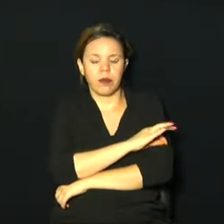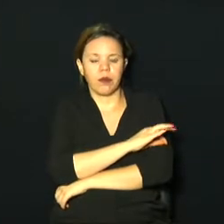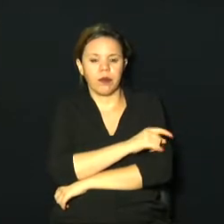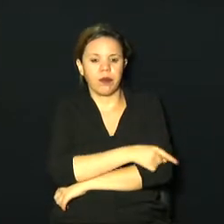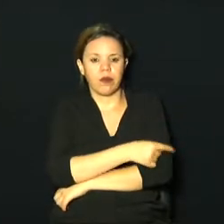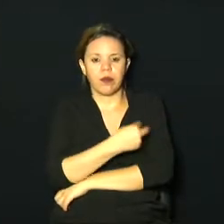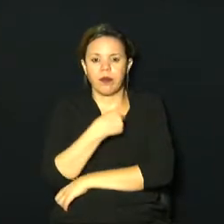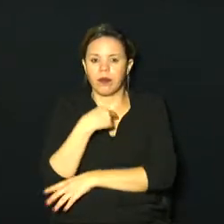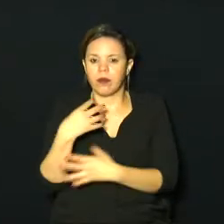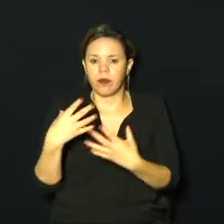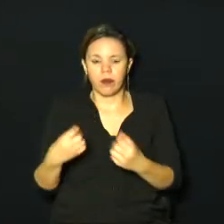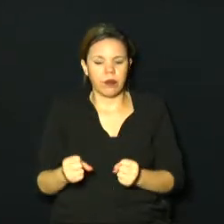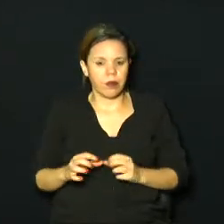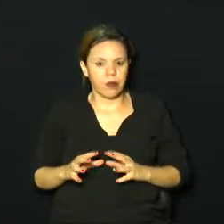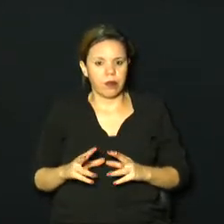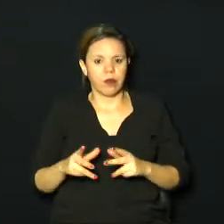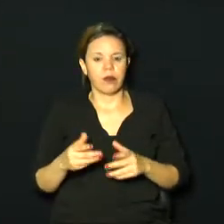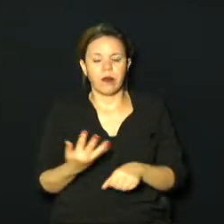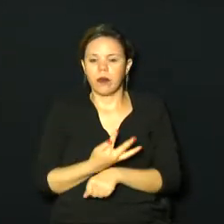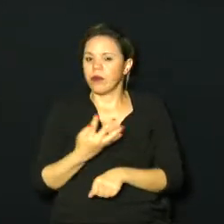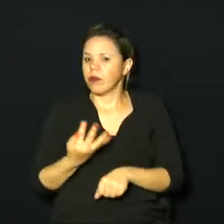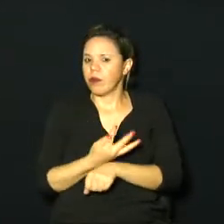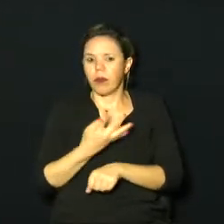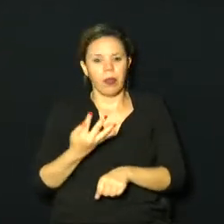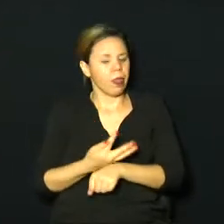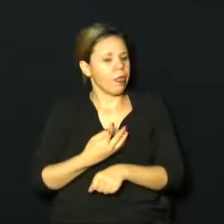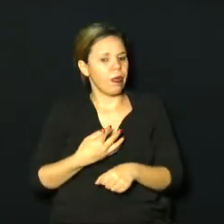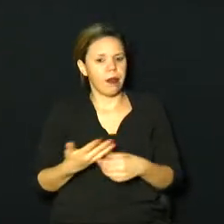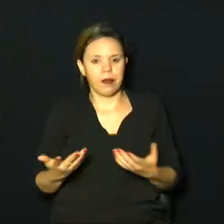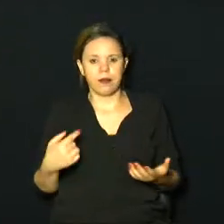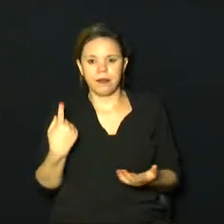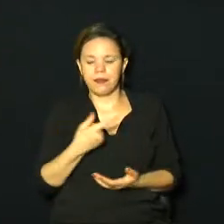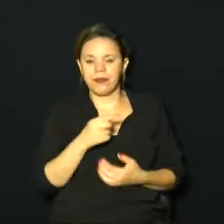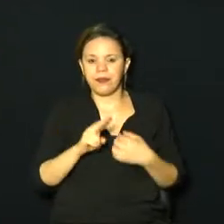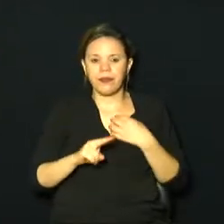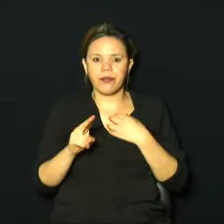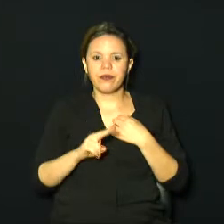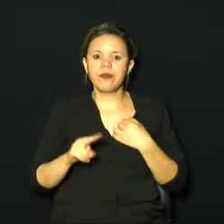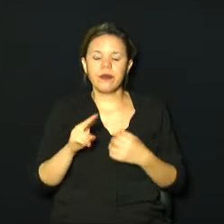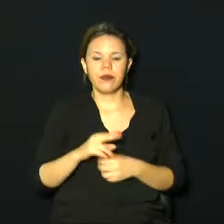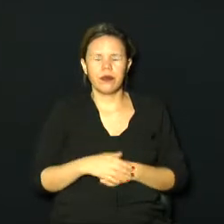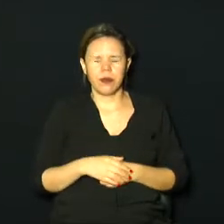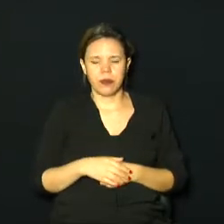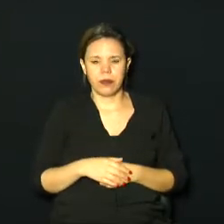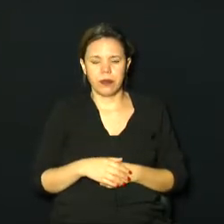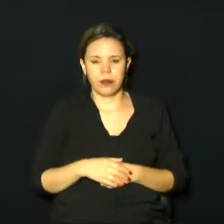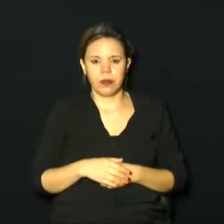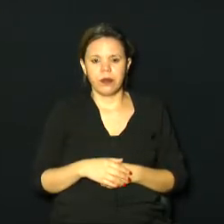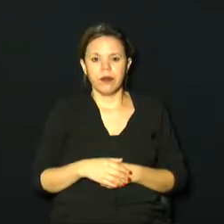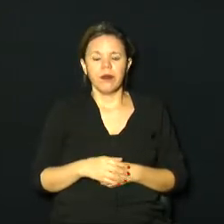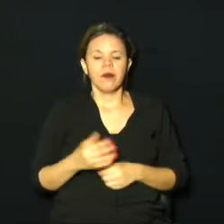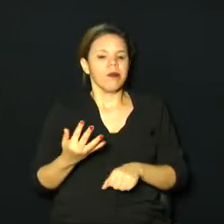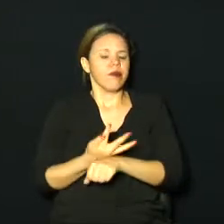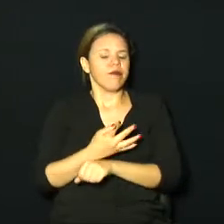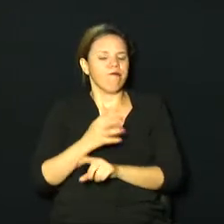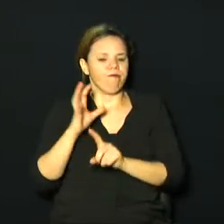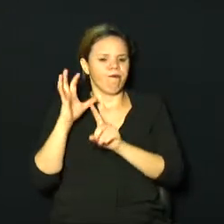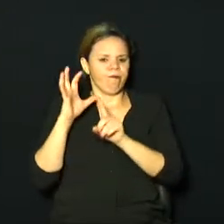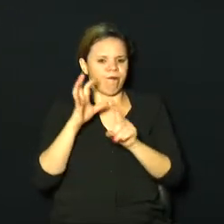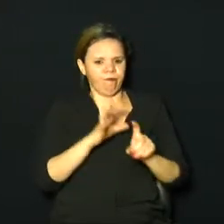deveria aceitar, tolerar qualquer, na expressão que a gente utiliza, né, com o movimento, qualquer faca no pescoço, né,